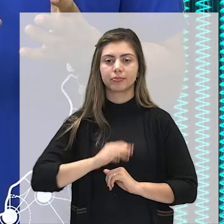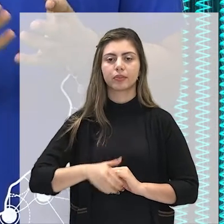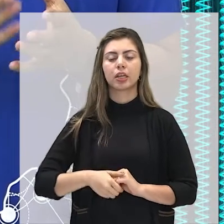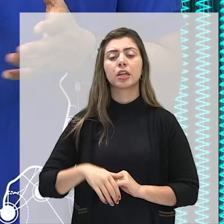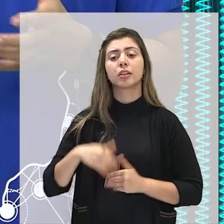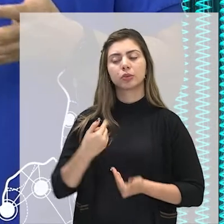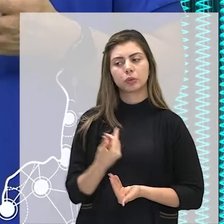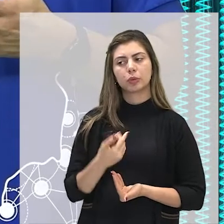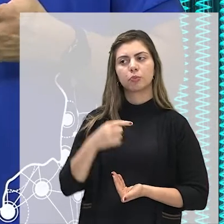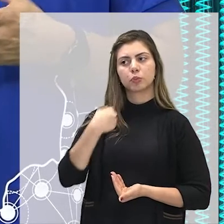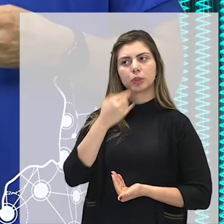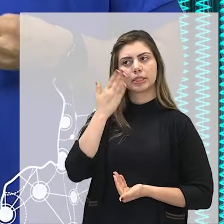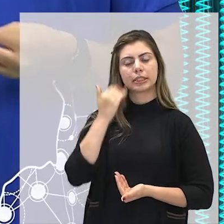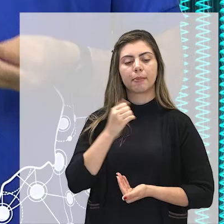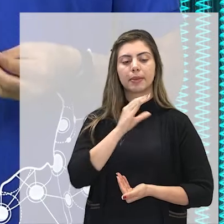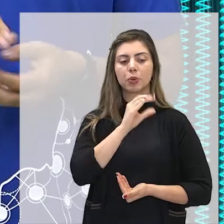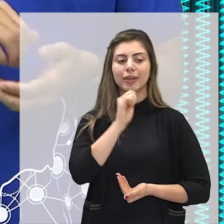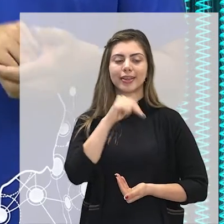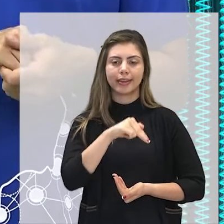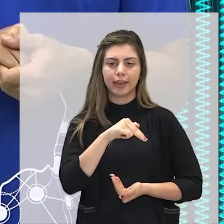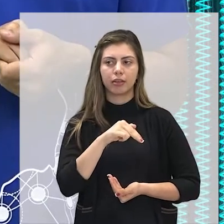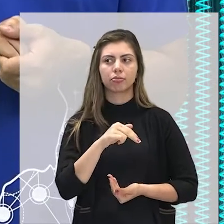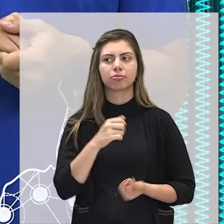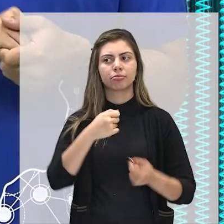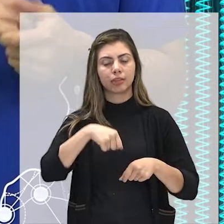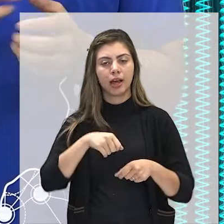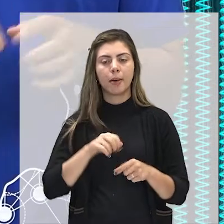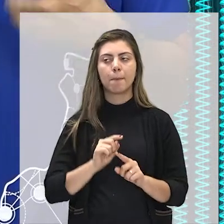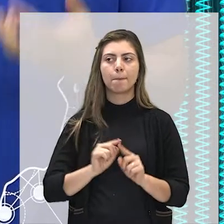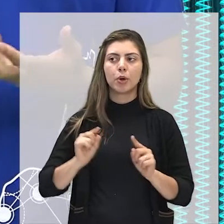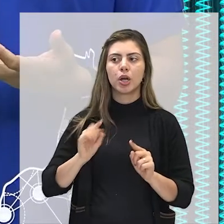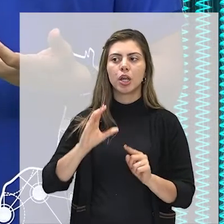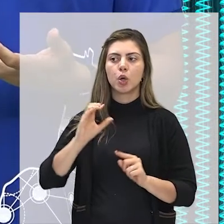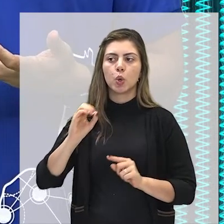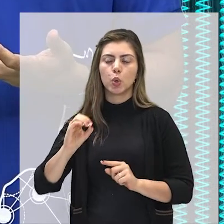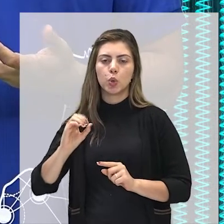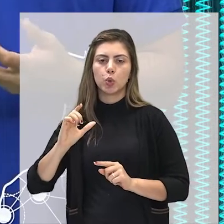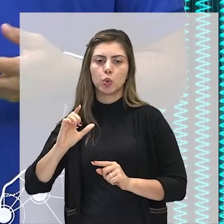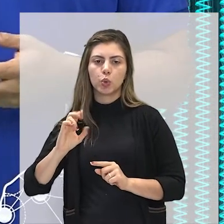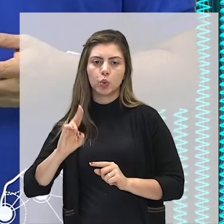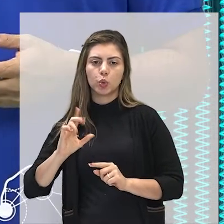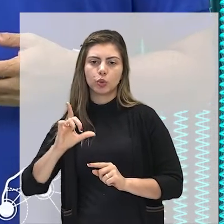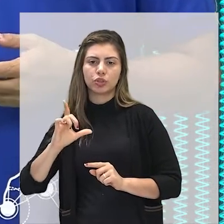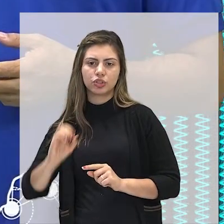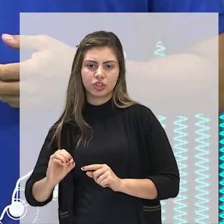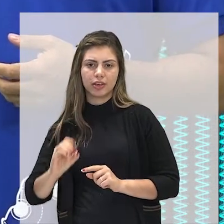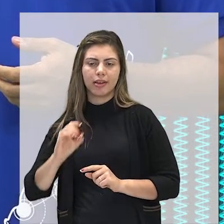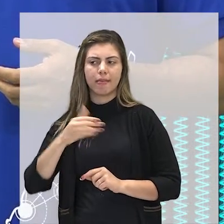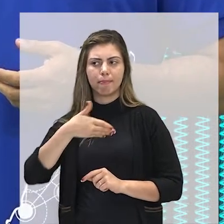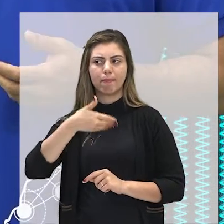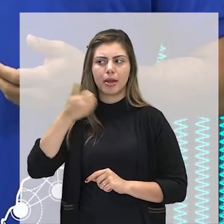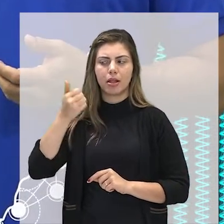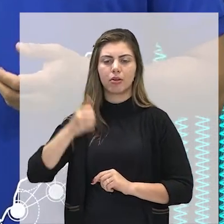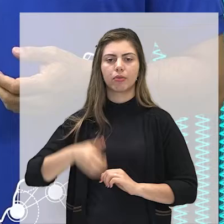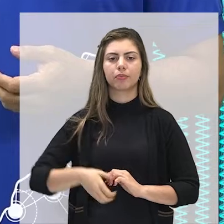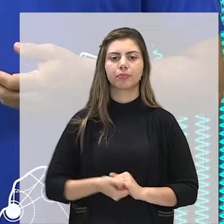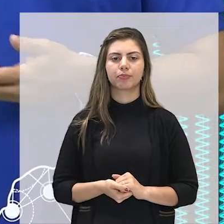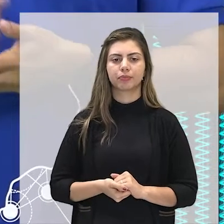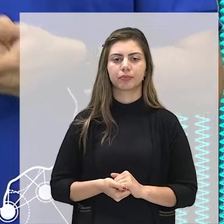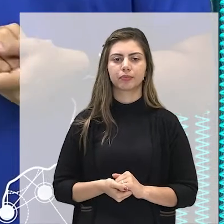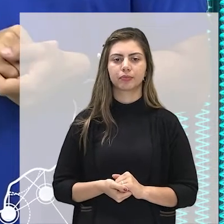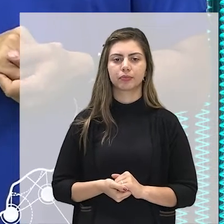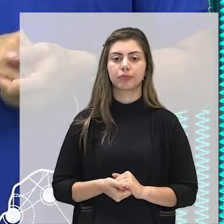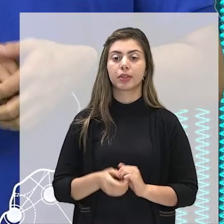que o can, né, pode ser utilizado, mas o could é uma forma mais educada de se pedir algo. Olha só, requests,